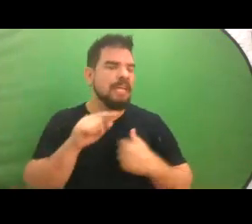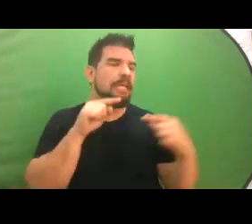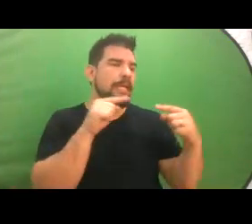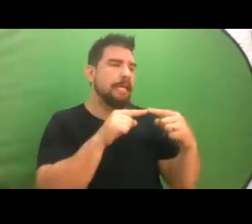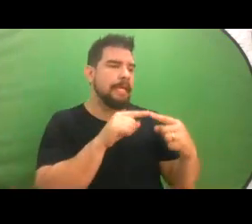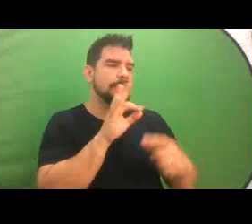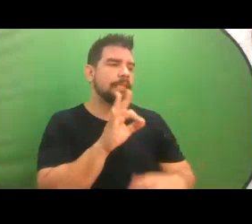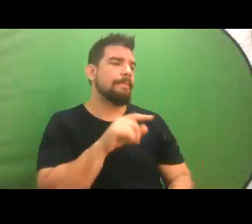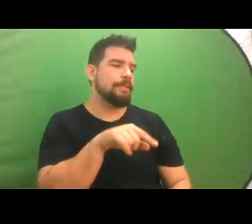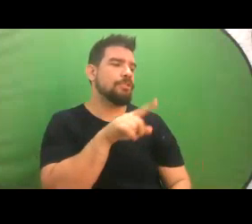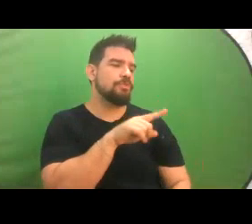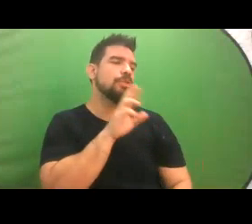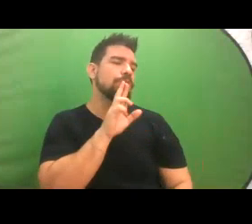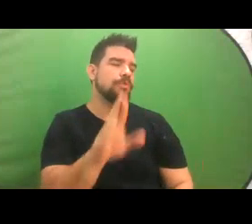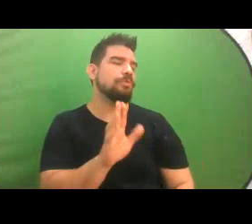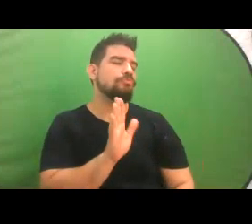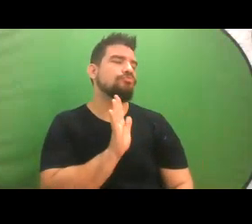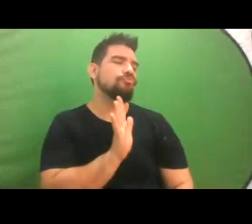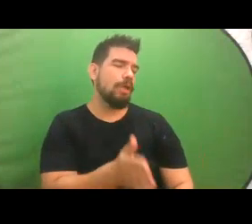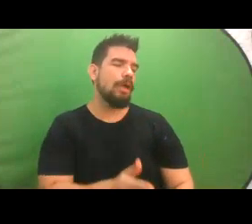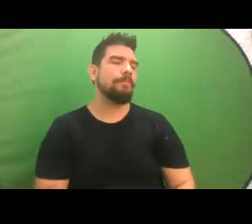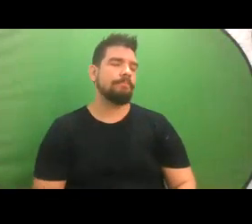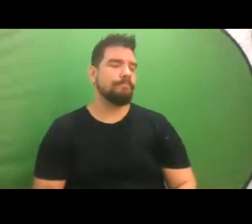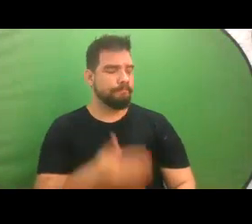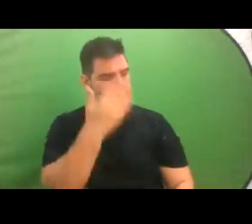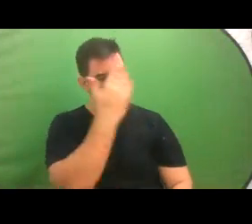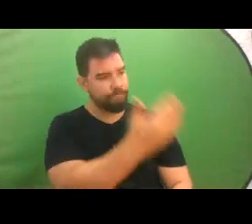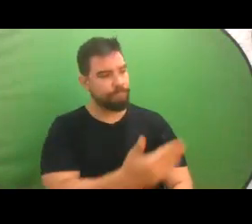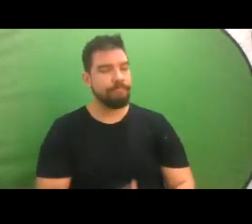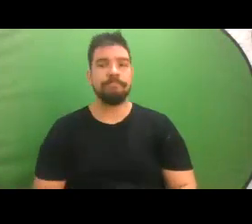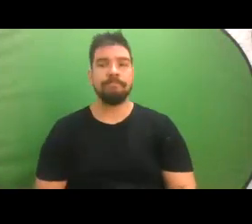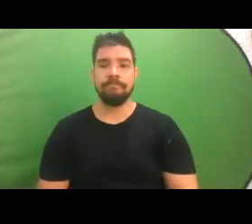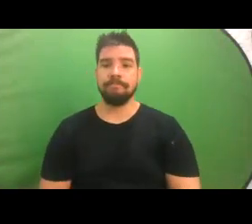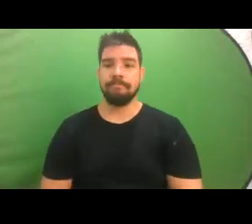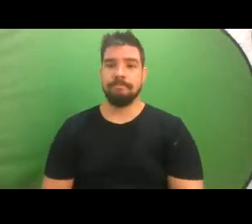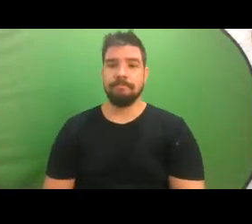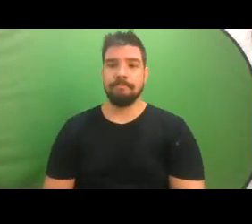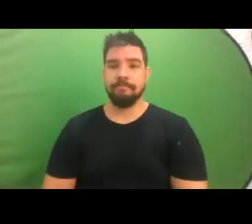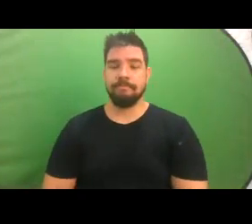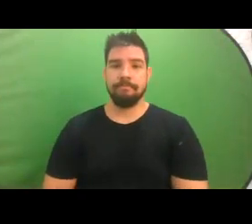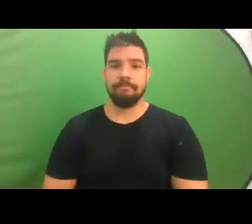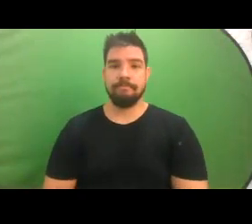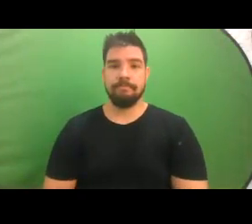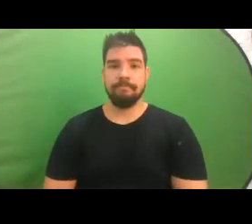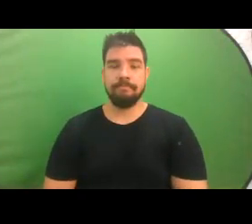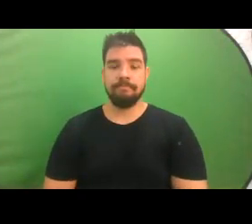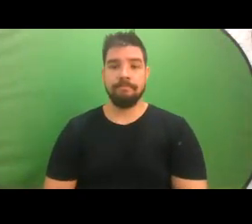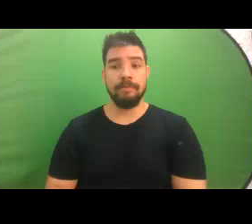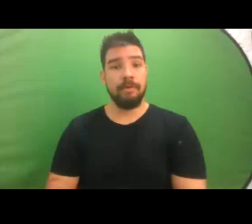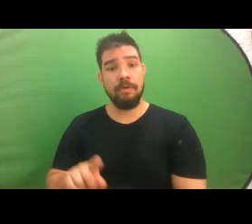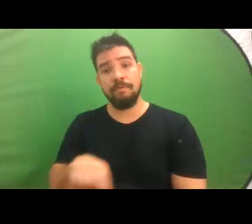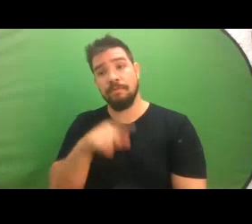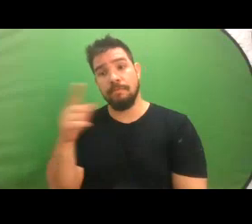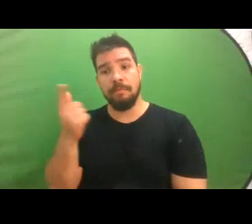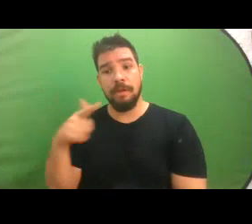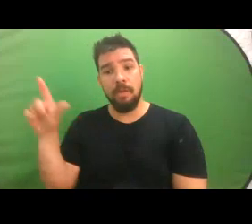Cristina. Foi respondido, sim, na integralidade. Obrigada. Ah, nada. Tá bom, vamos passar para outra